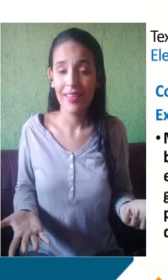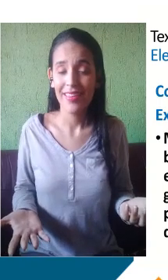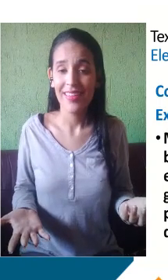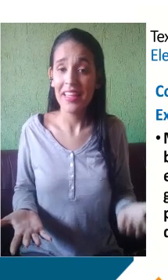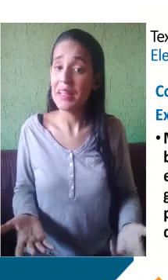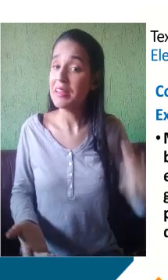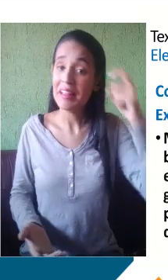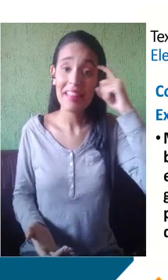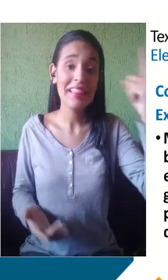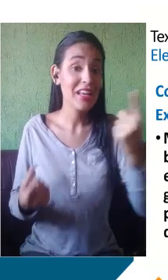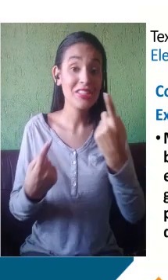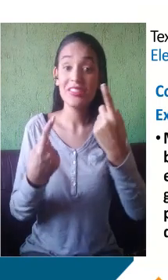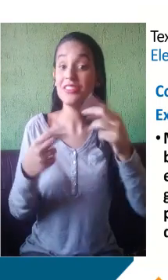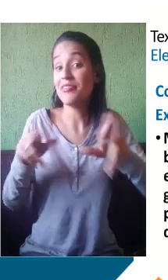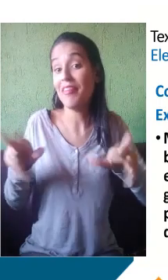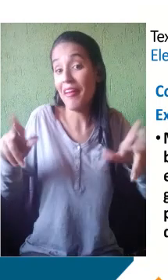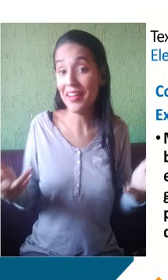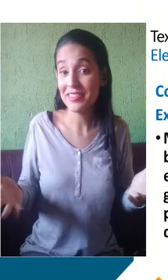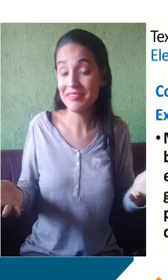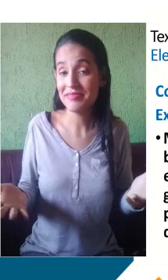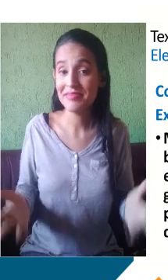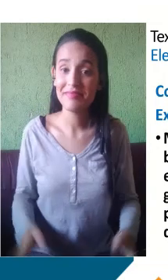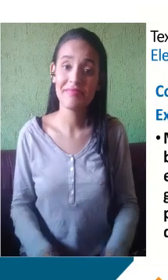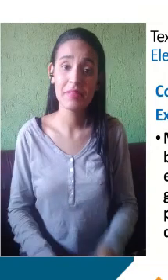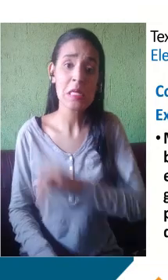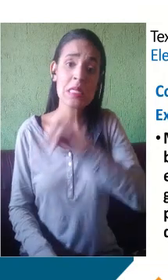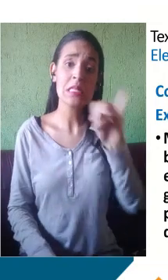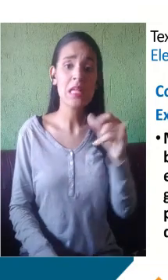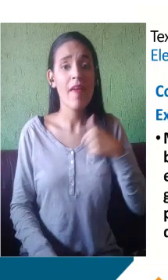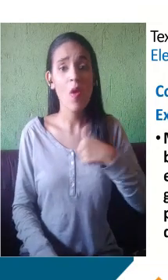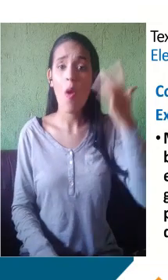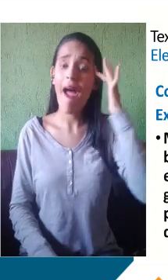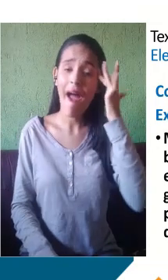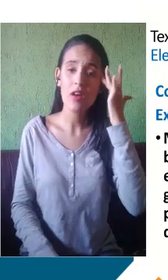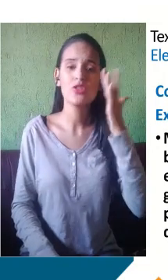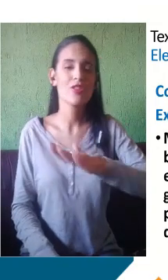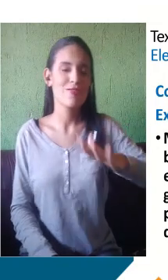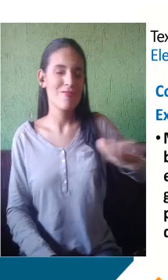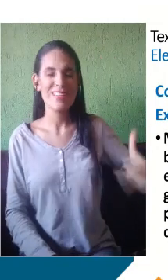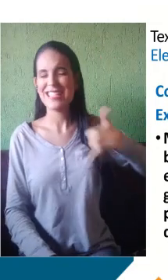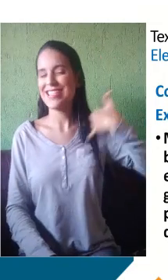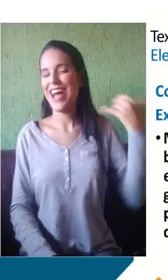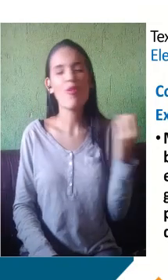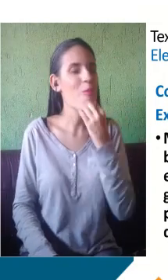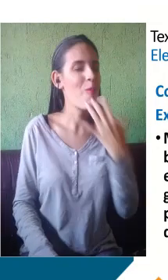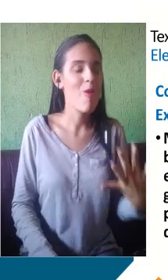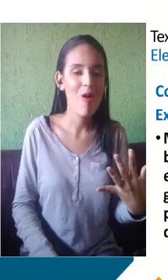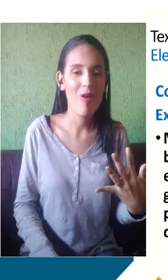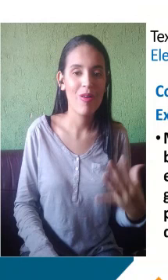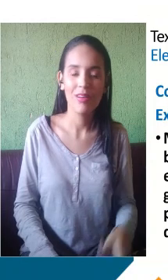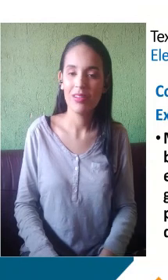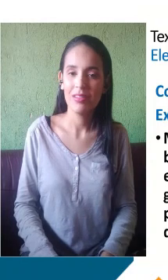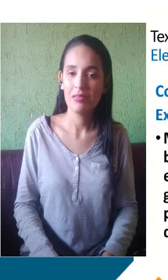né? Ou o ponto de vista contrário ao da tese. Se para mim a infância é a melhor fase da vida, para um outro colega